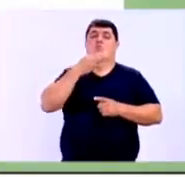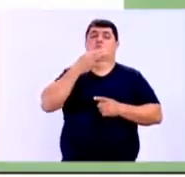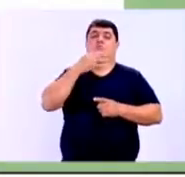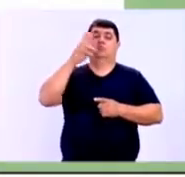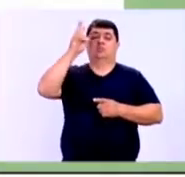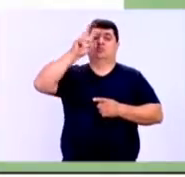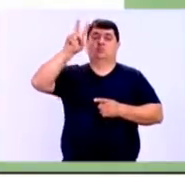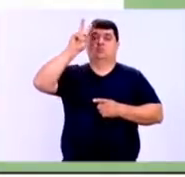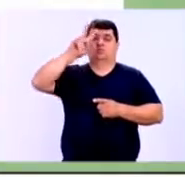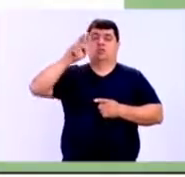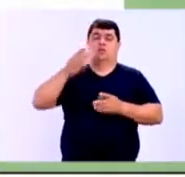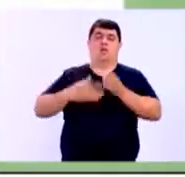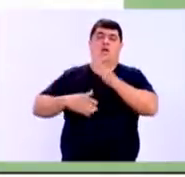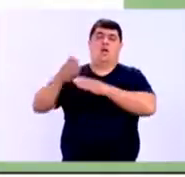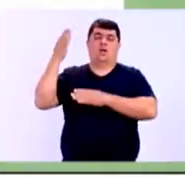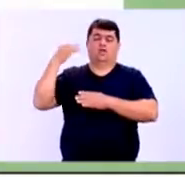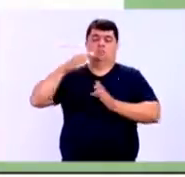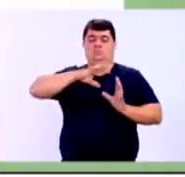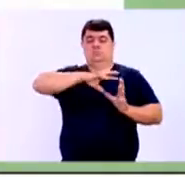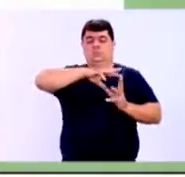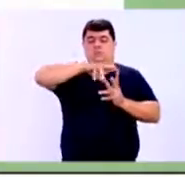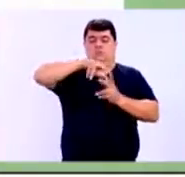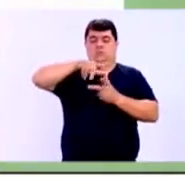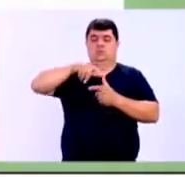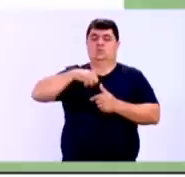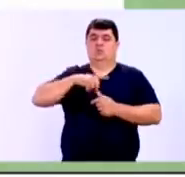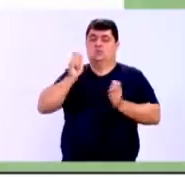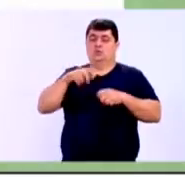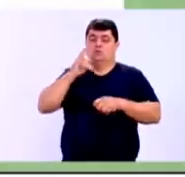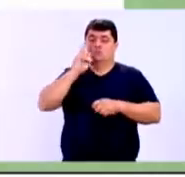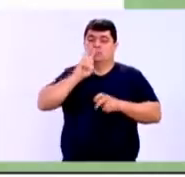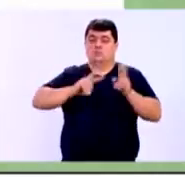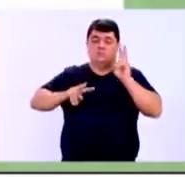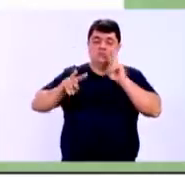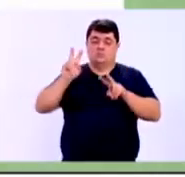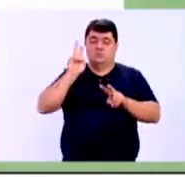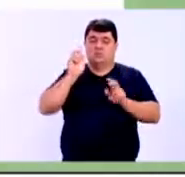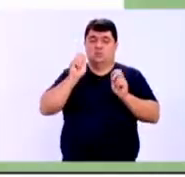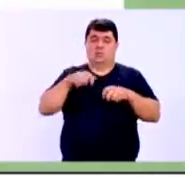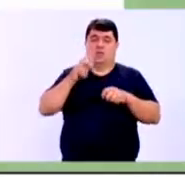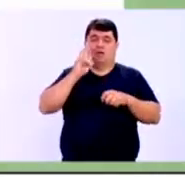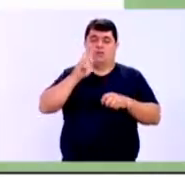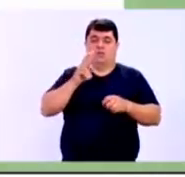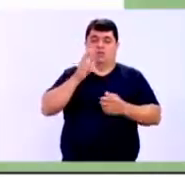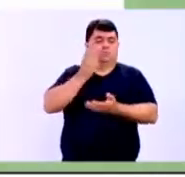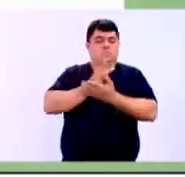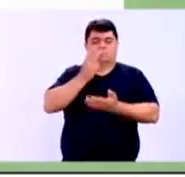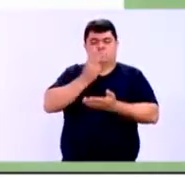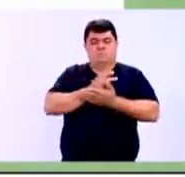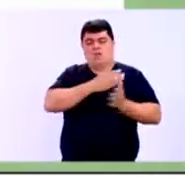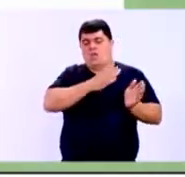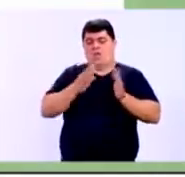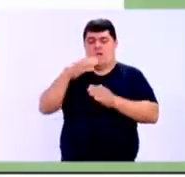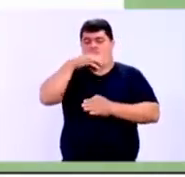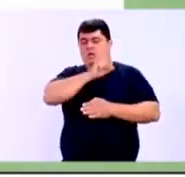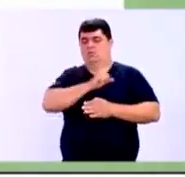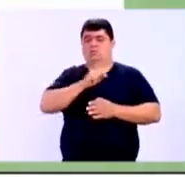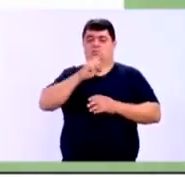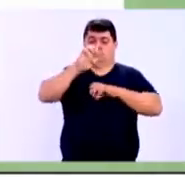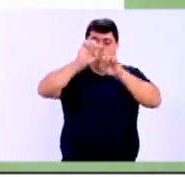Então, através da globalização, nós podemos verificar hoje um inventário de forma contínua, um inventário de forma